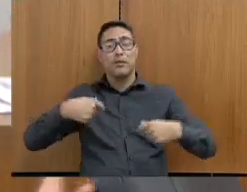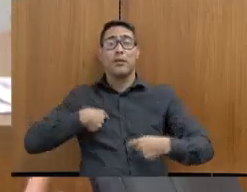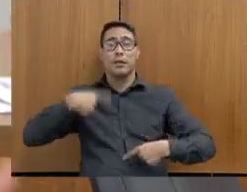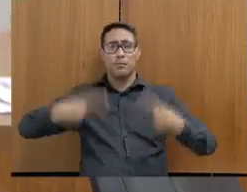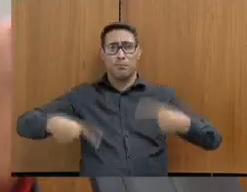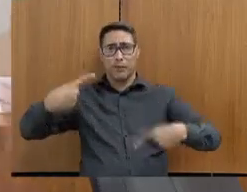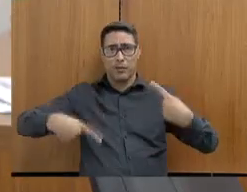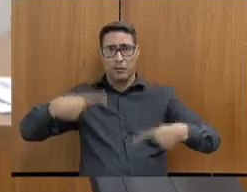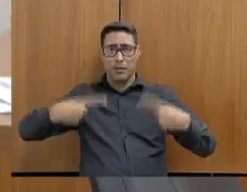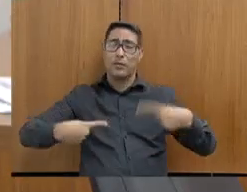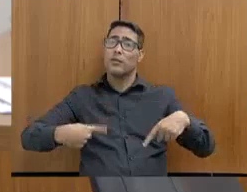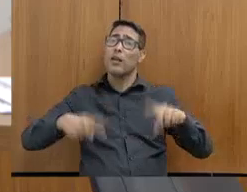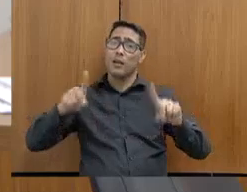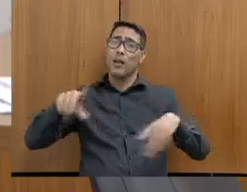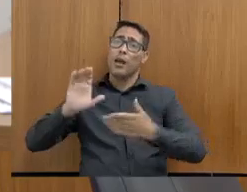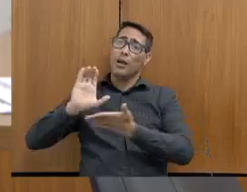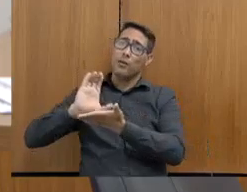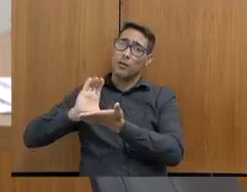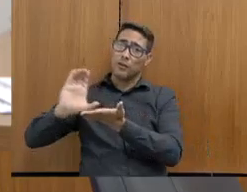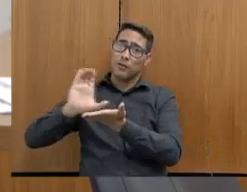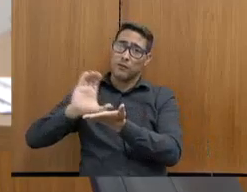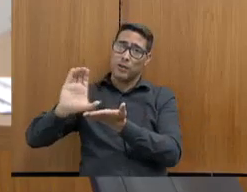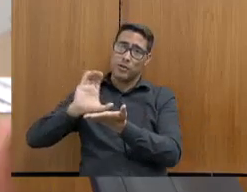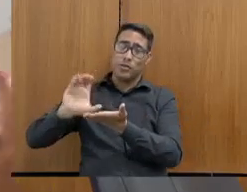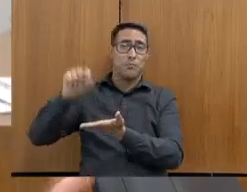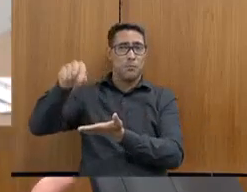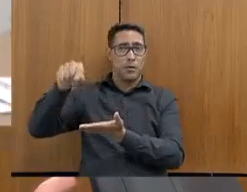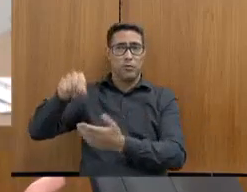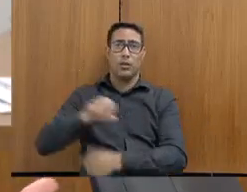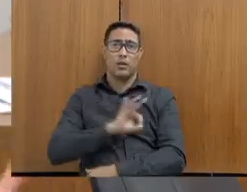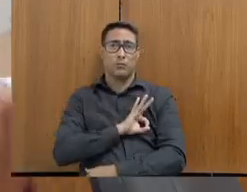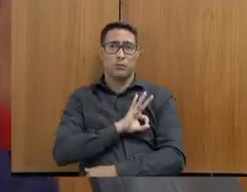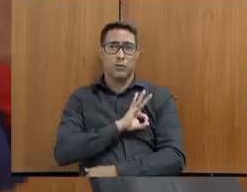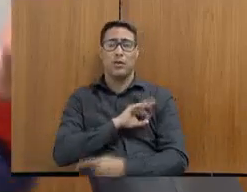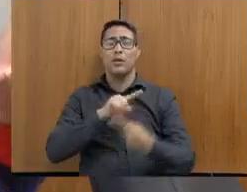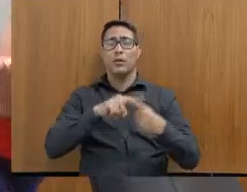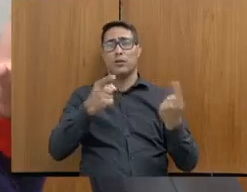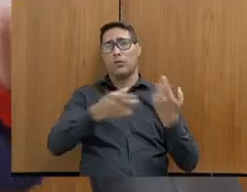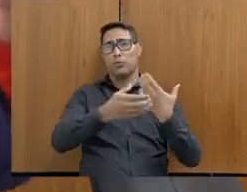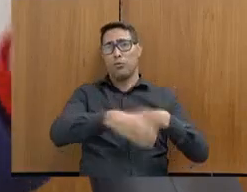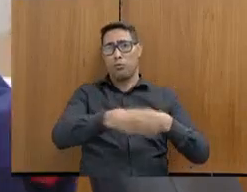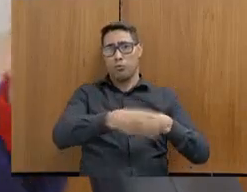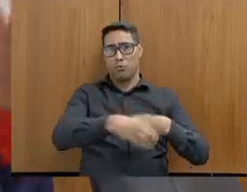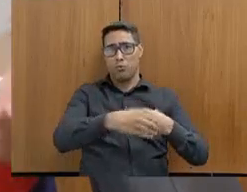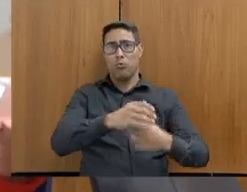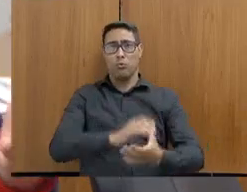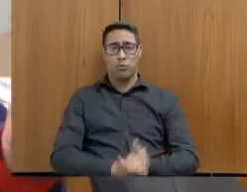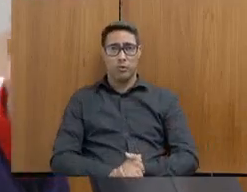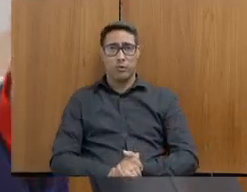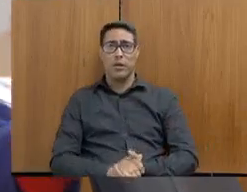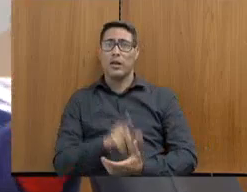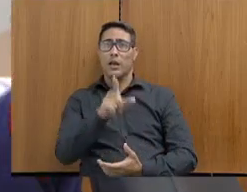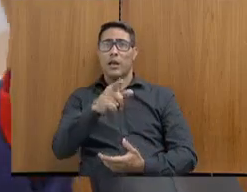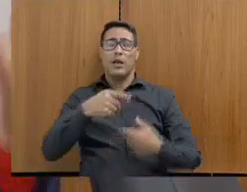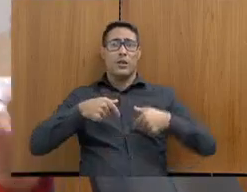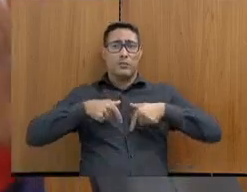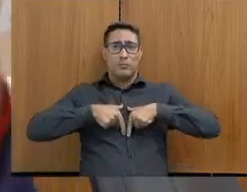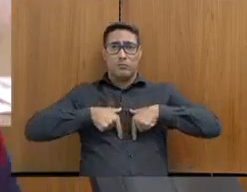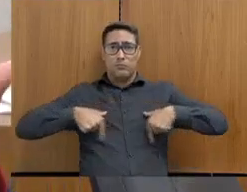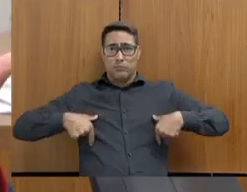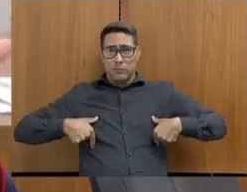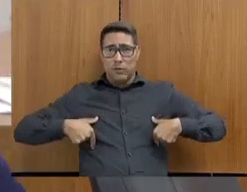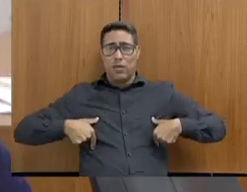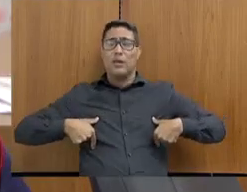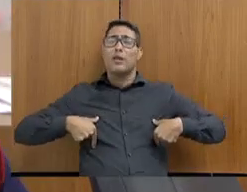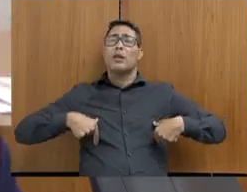de fato investimento na polícia os concursos e Aquela camisa fala não há Justiça Sem investigador de